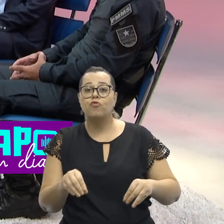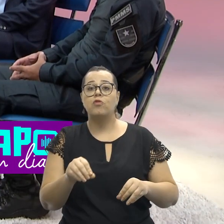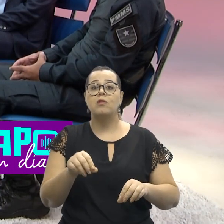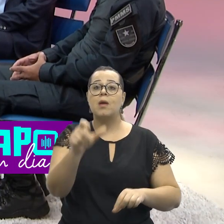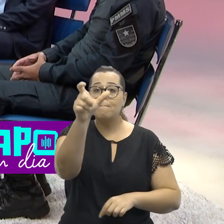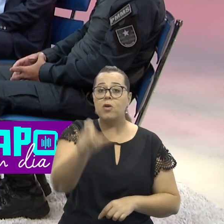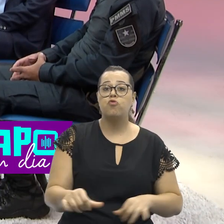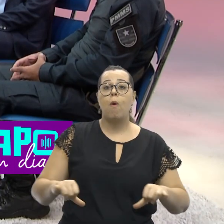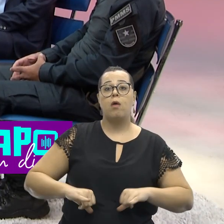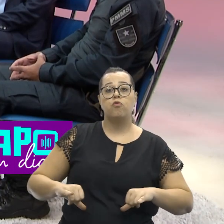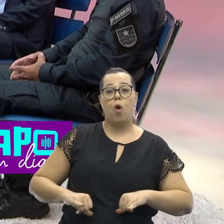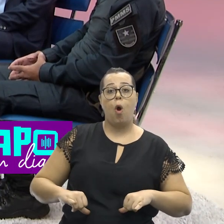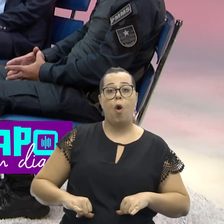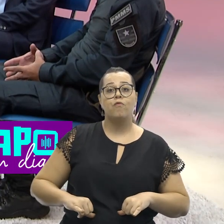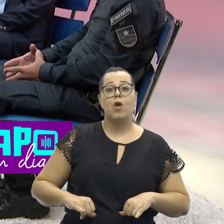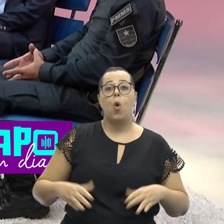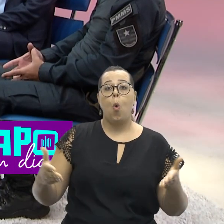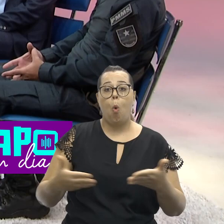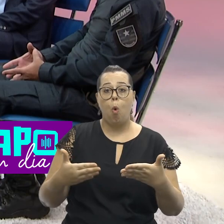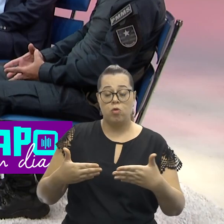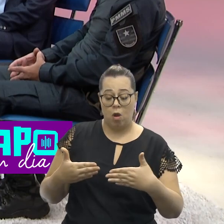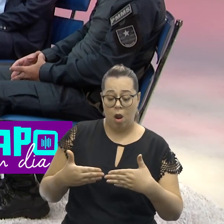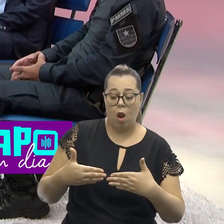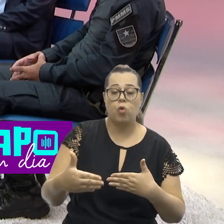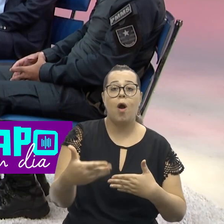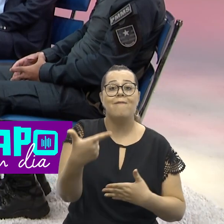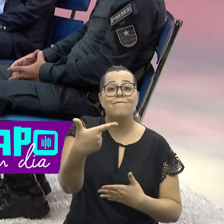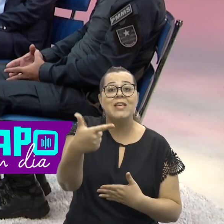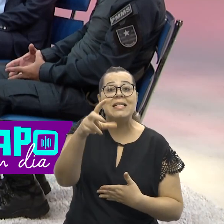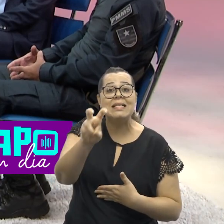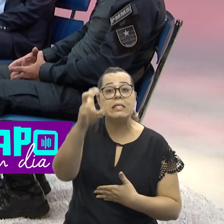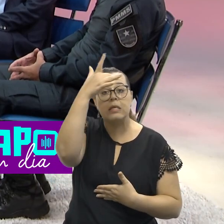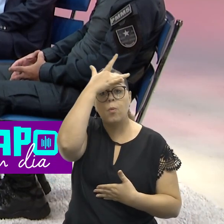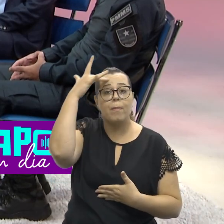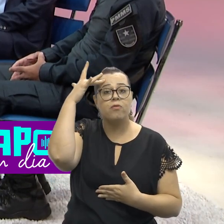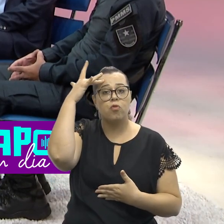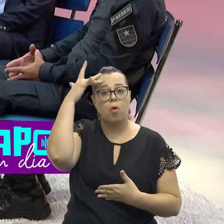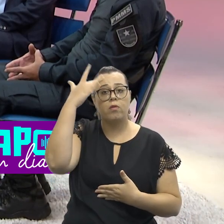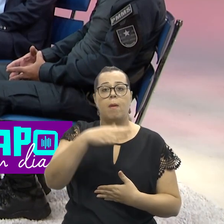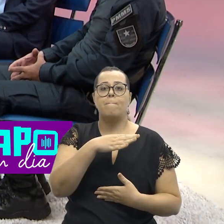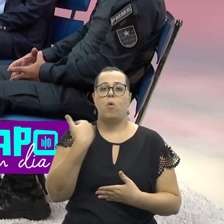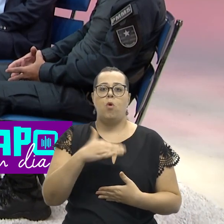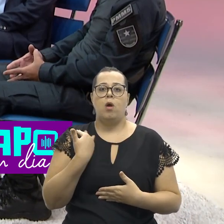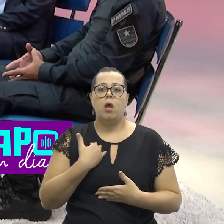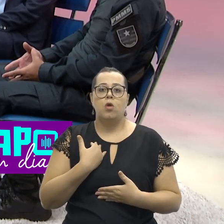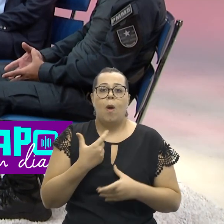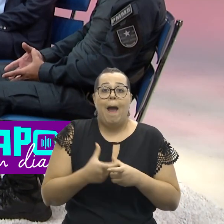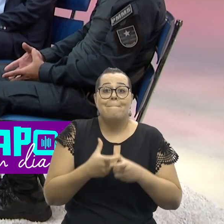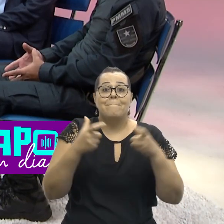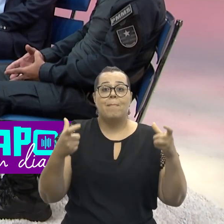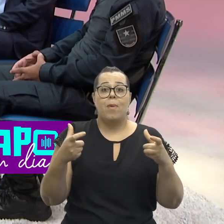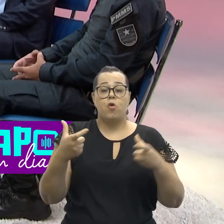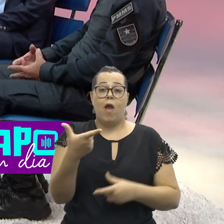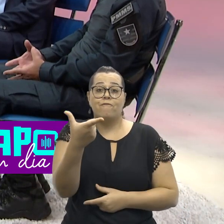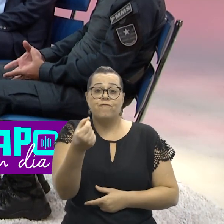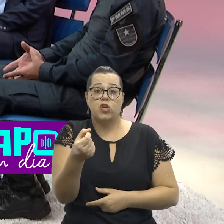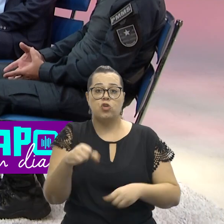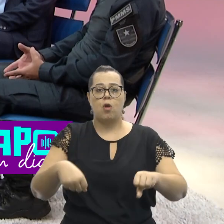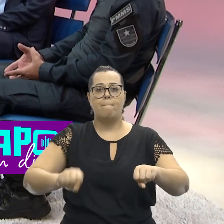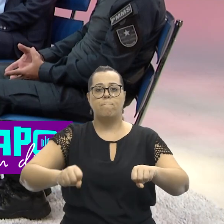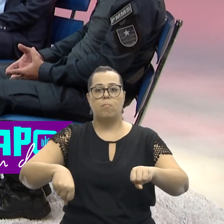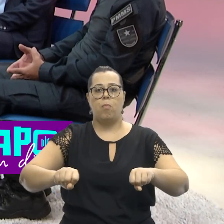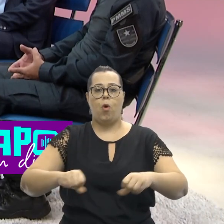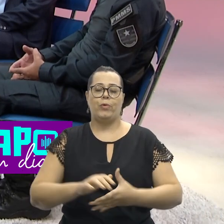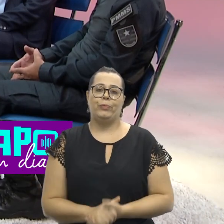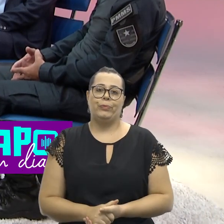o início do ano, nós tivemos já 25 óbitos em Campo Grande. Desses 25 óbitos, 20 são de motociclistas. E grande